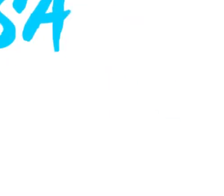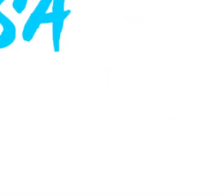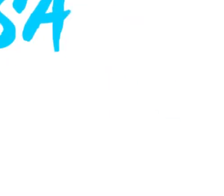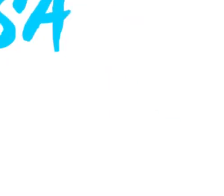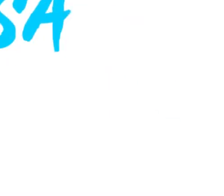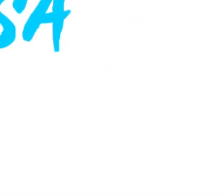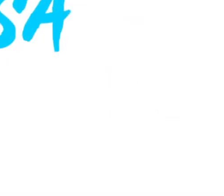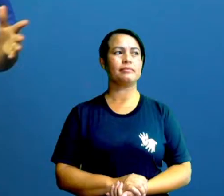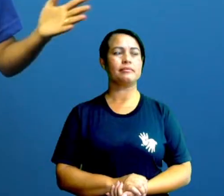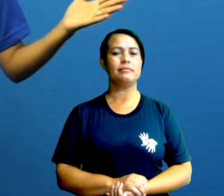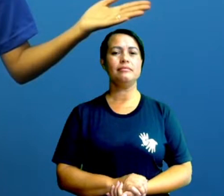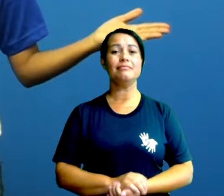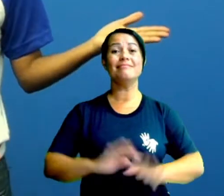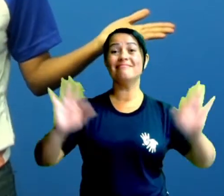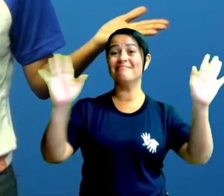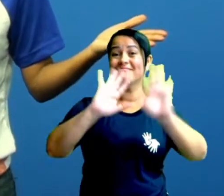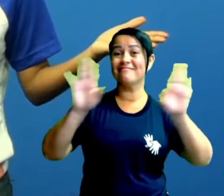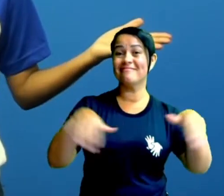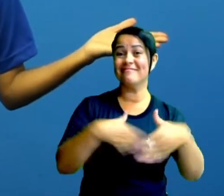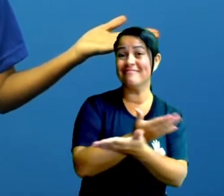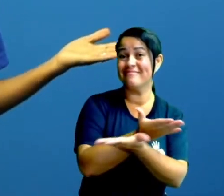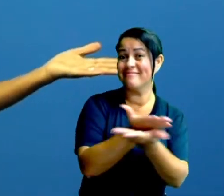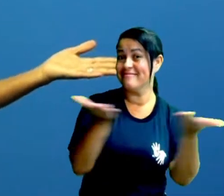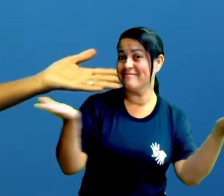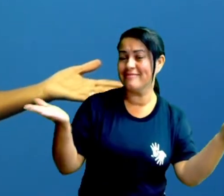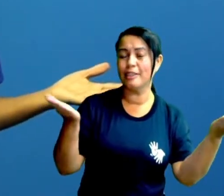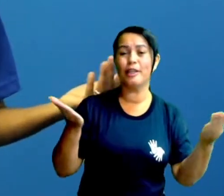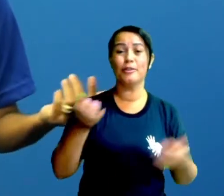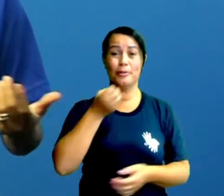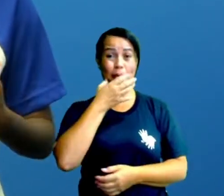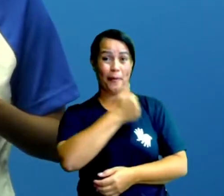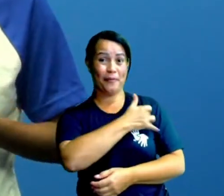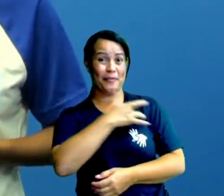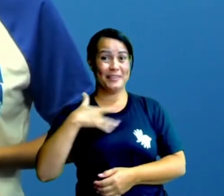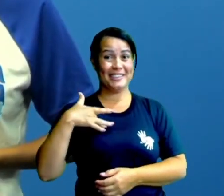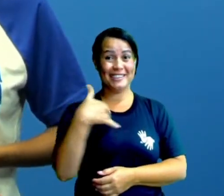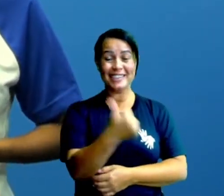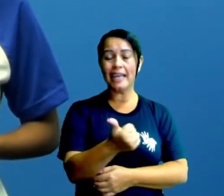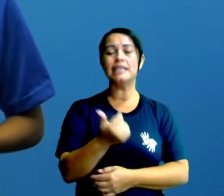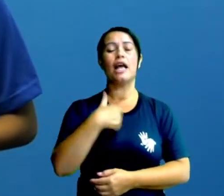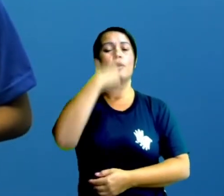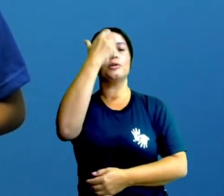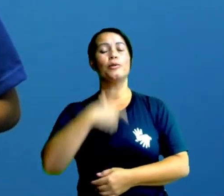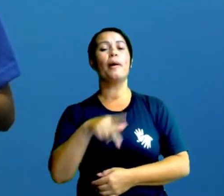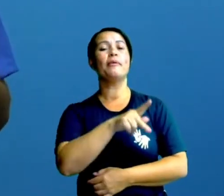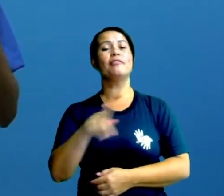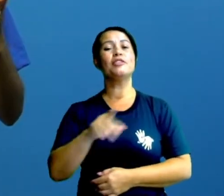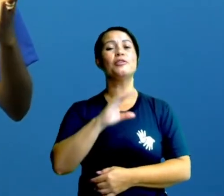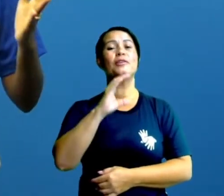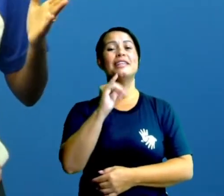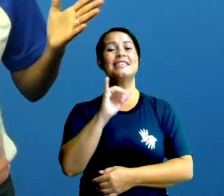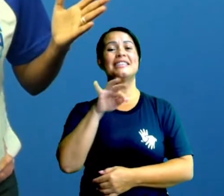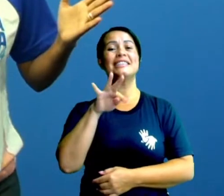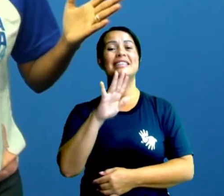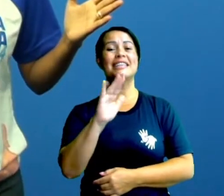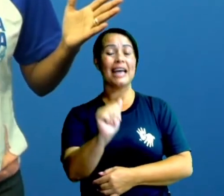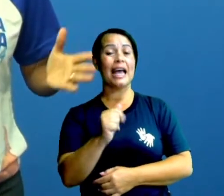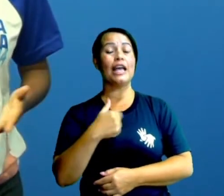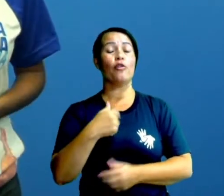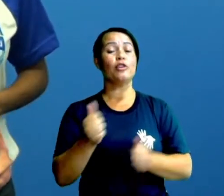o Olá pessoal tudo bem Eu sou a professora Cynthia Marques e